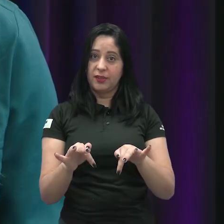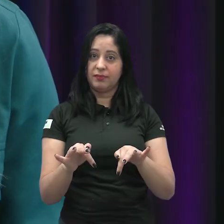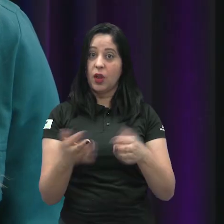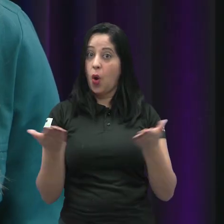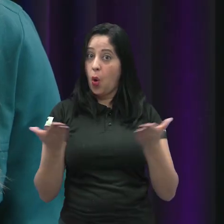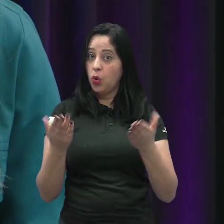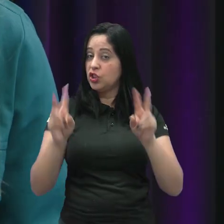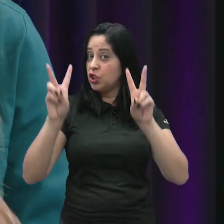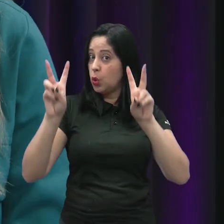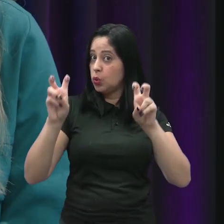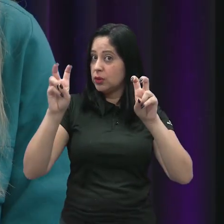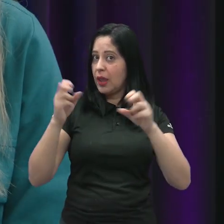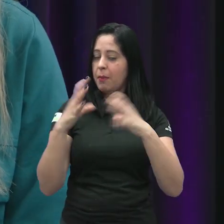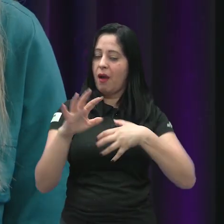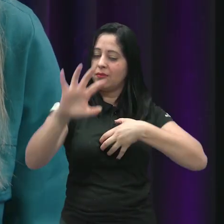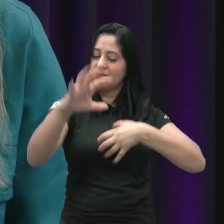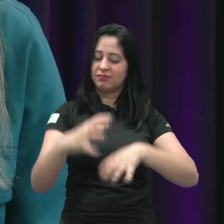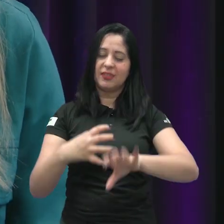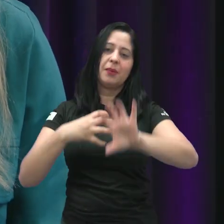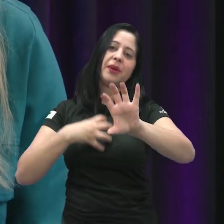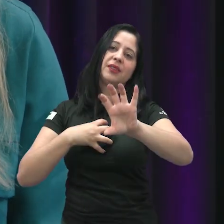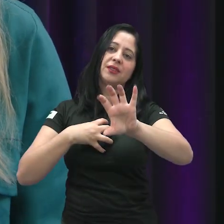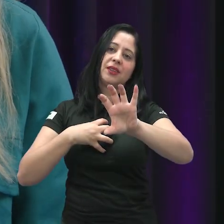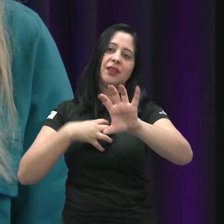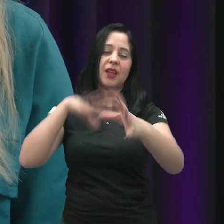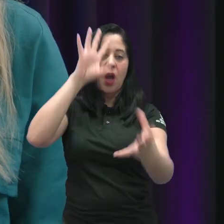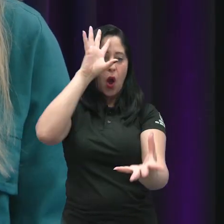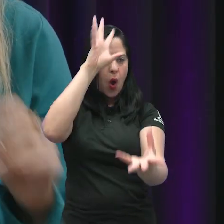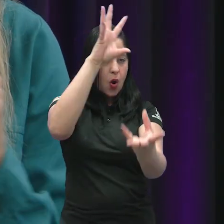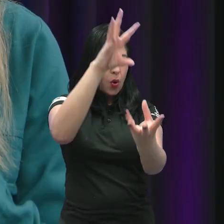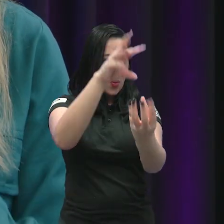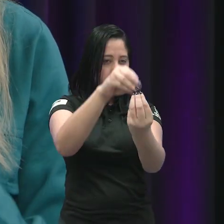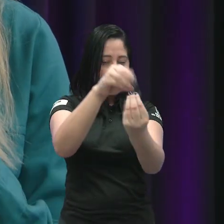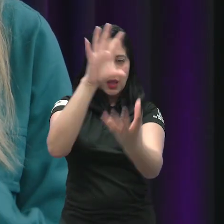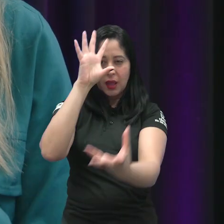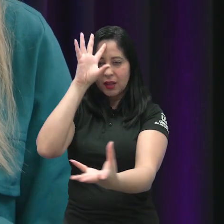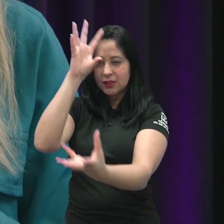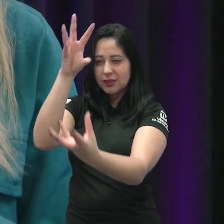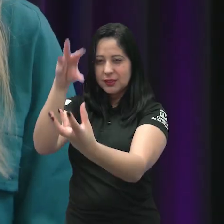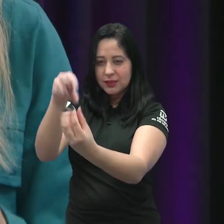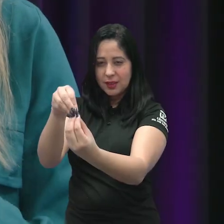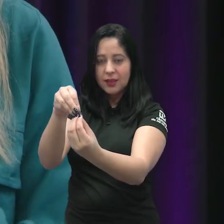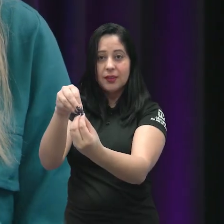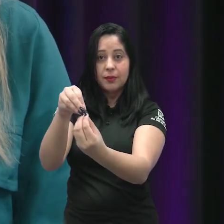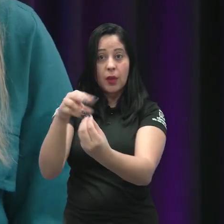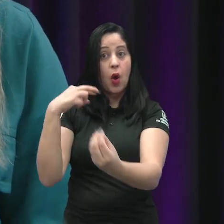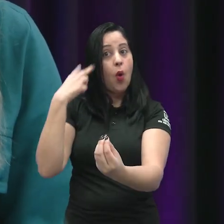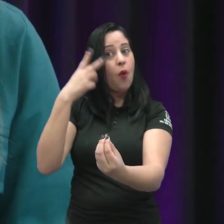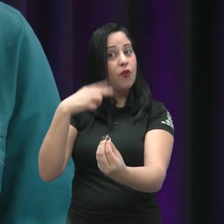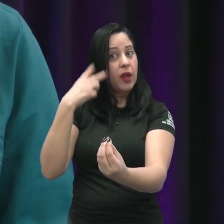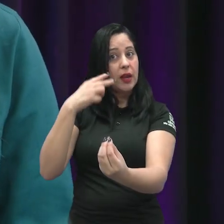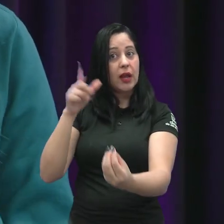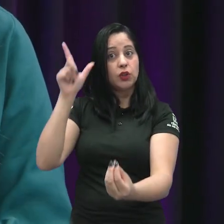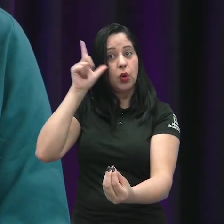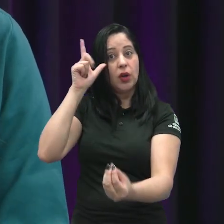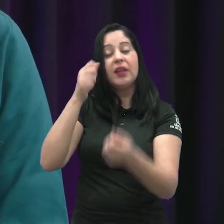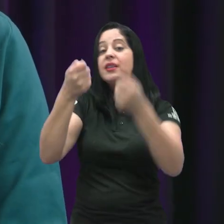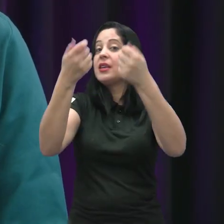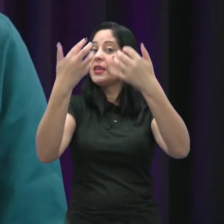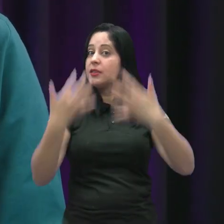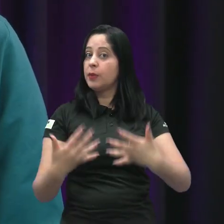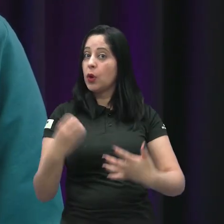onde discutimos a empatia, a arte de compreender e sentirmos juntos. O vereador Lino Bispo nos